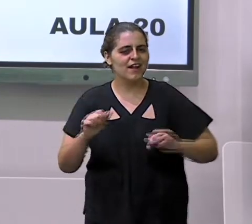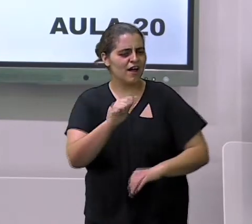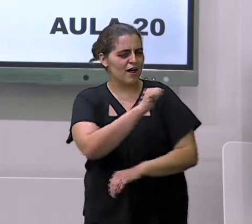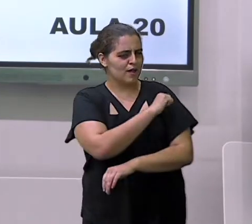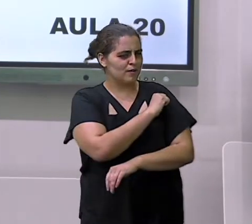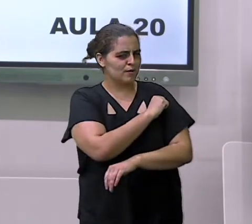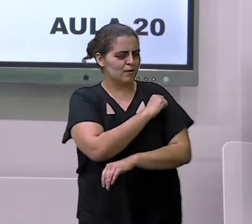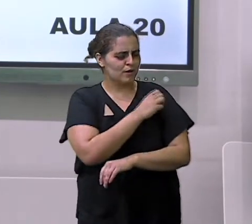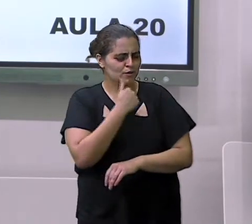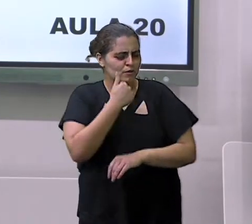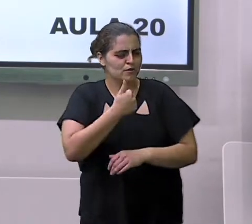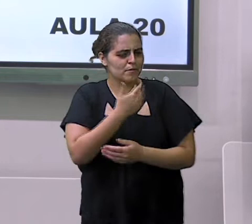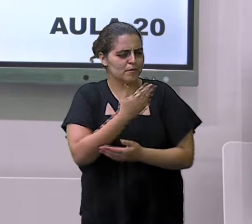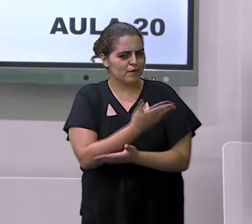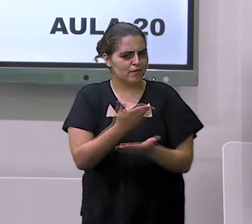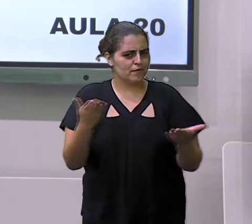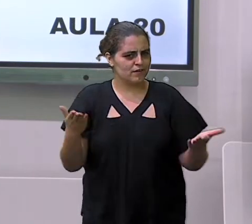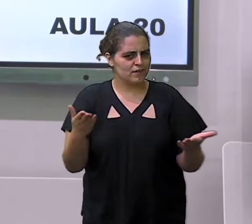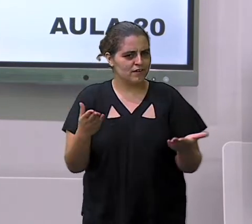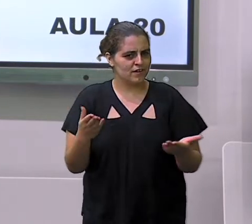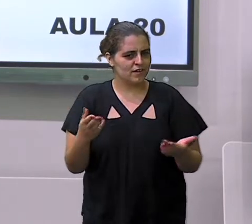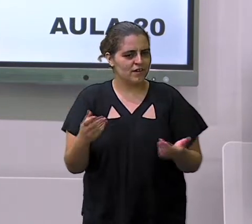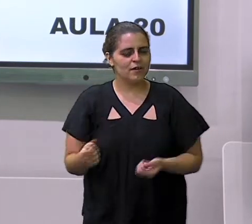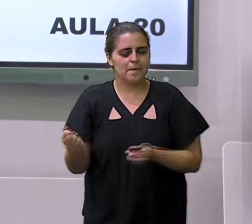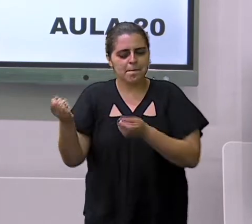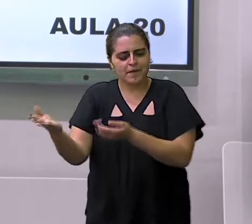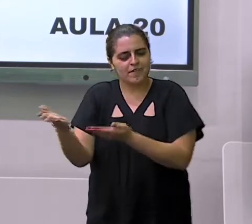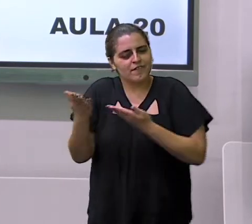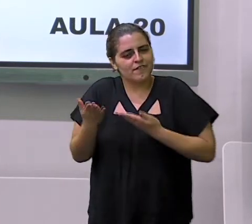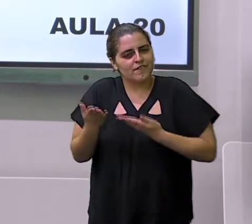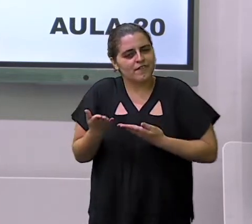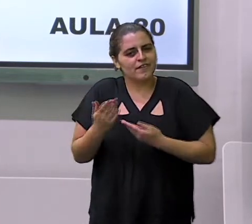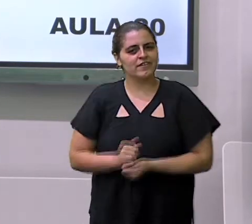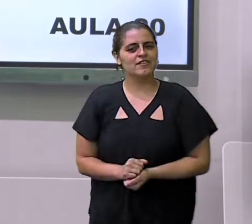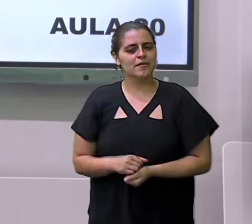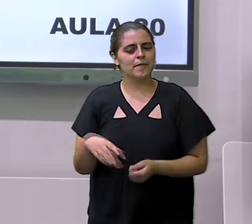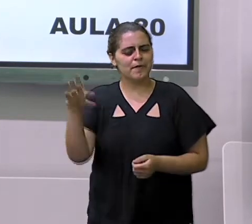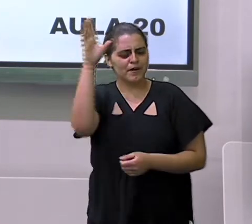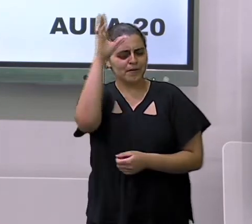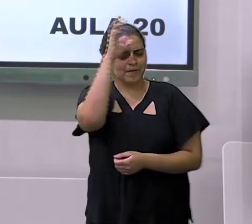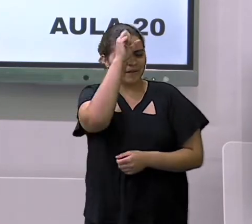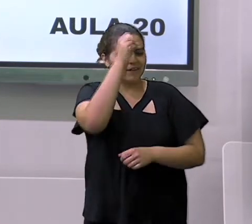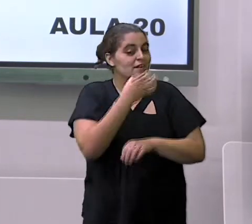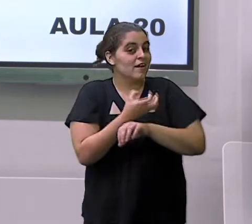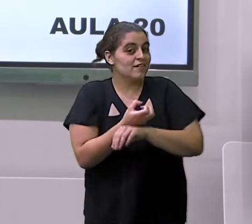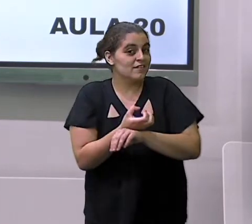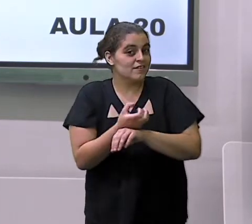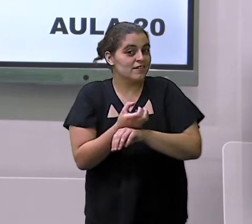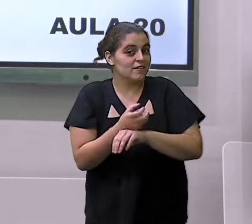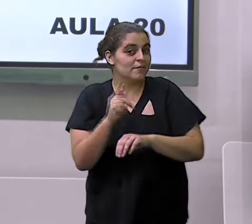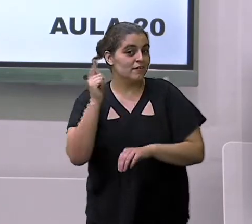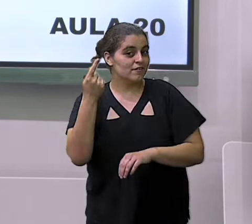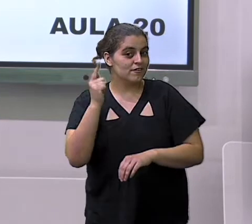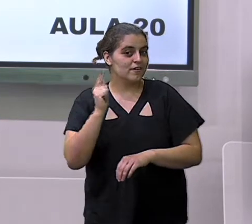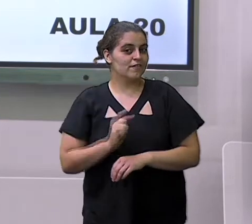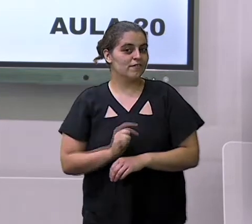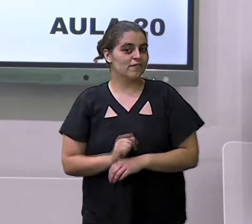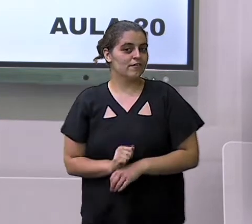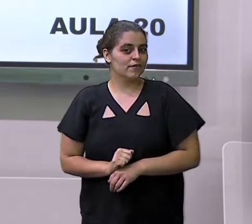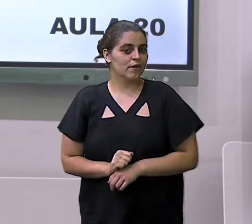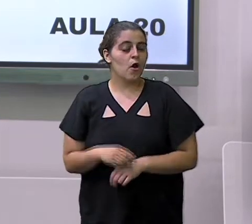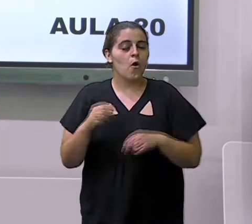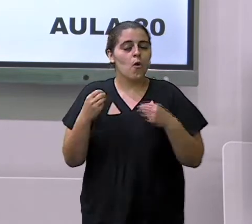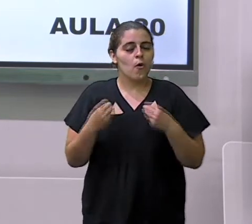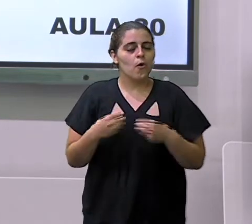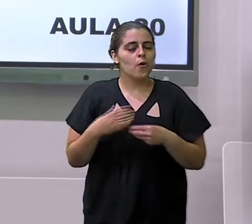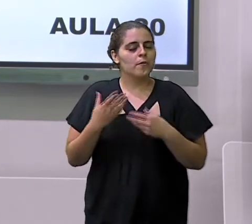estudantes! Tudo bem com vocês? Sejam todos bem-vindos a mais uma aula do componente curricular de Geografia. Como